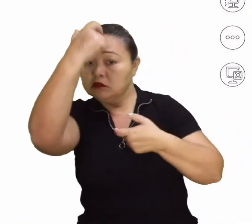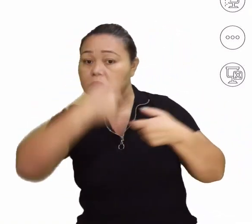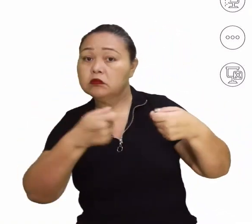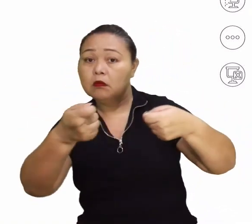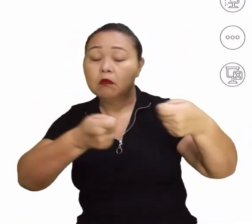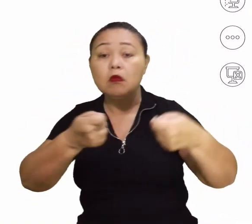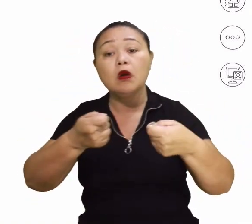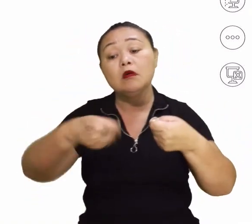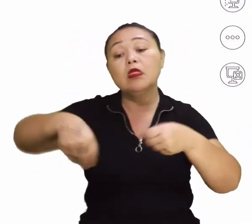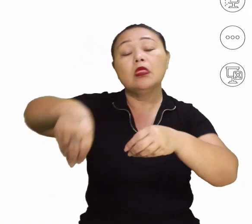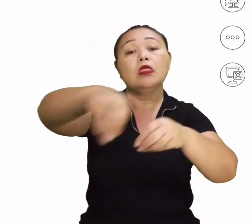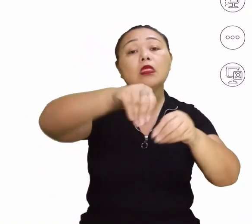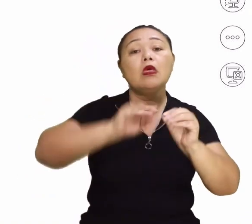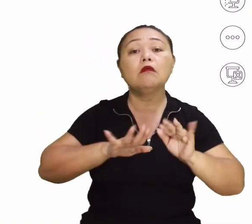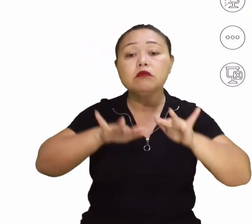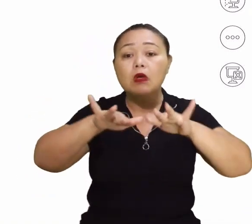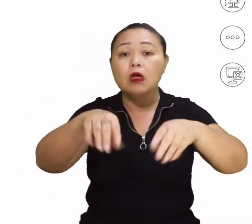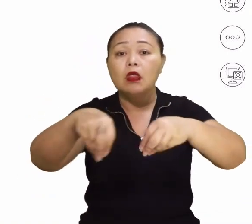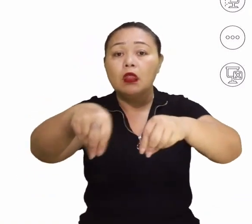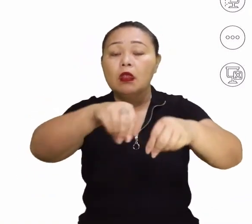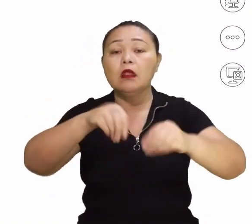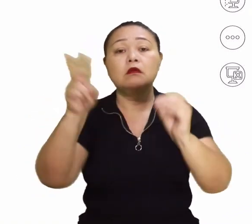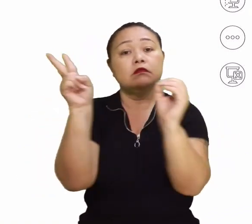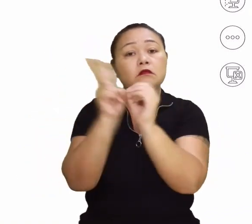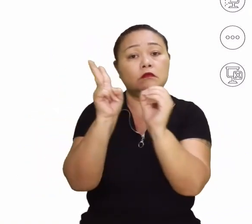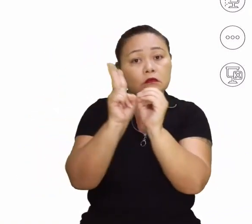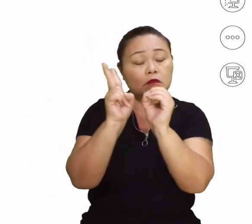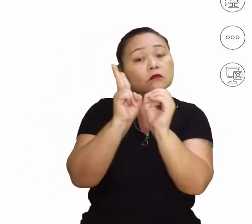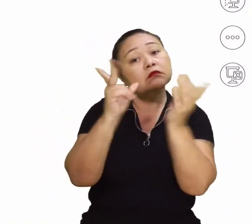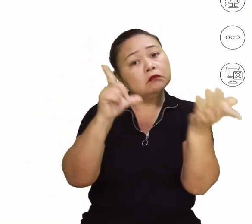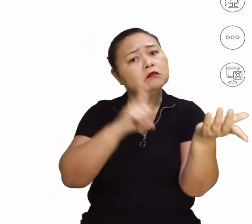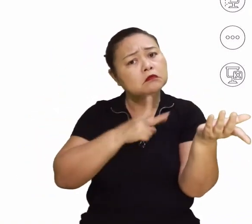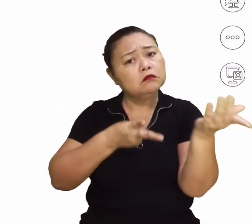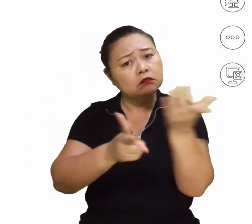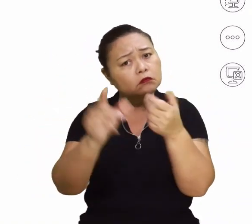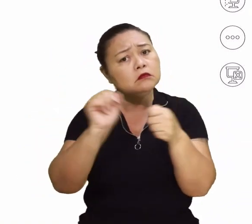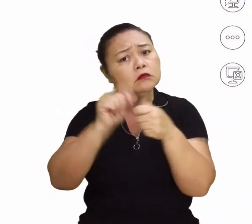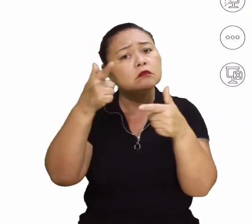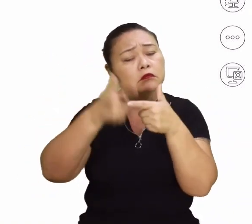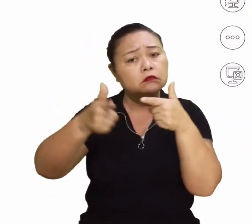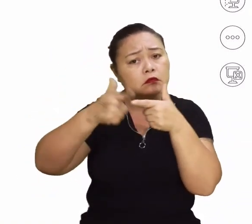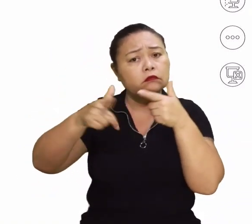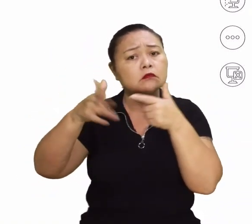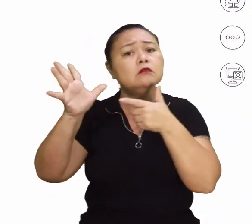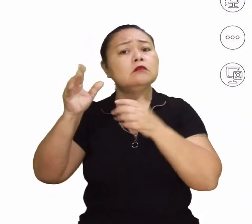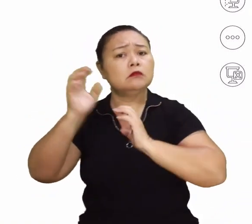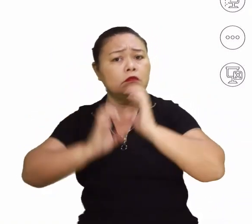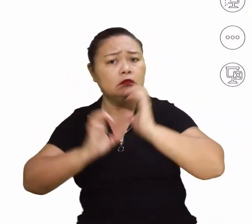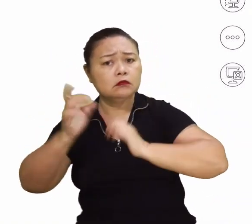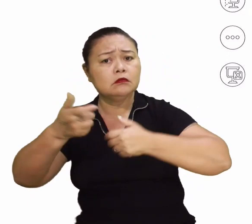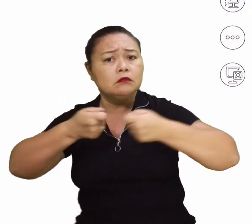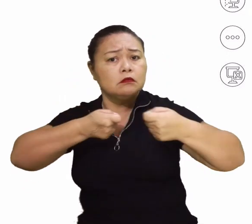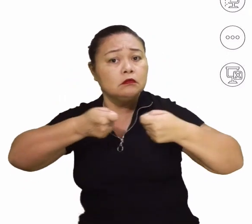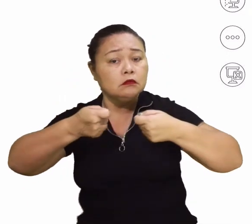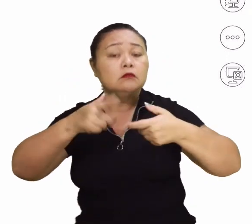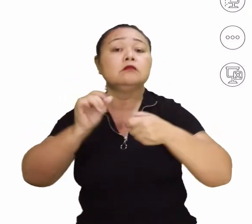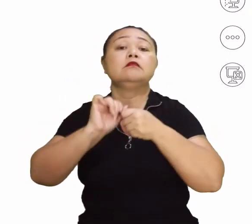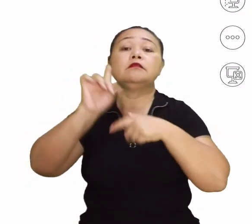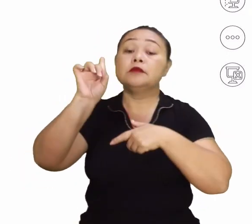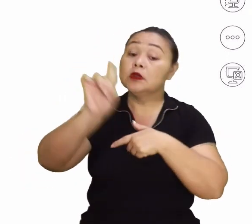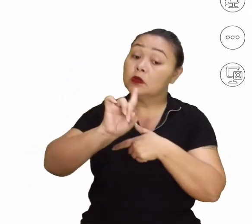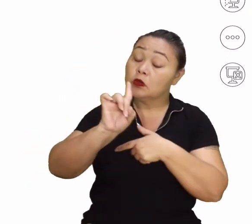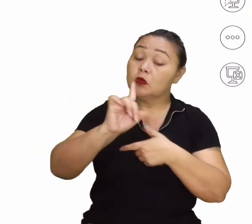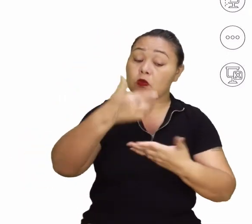indígenas. Sempre vai ter algum tipo de conflito, ok? Quando ela não é de uma forma